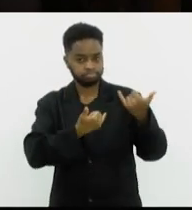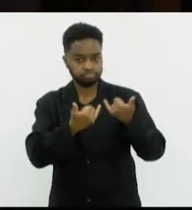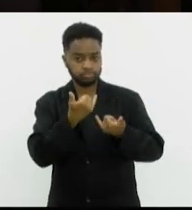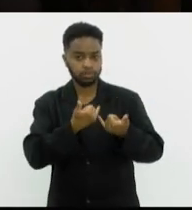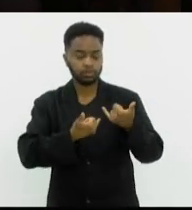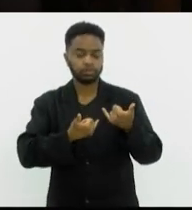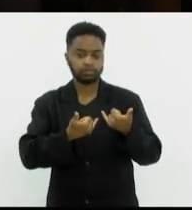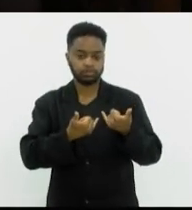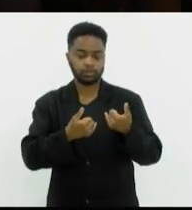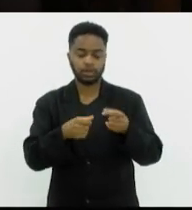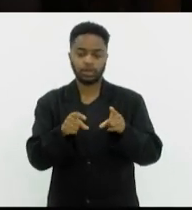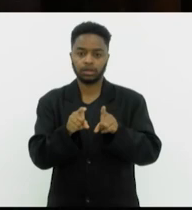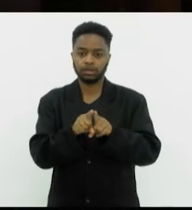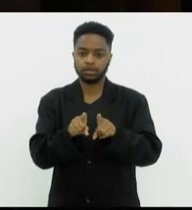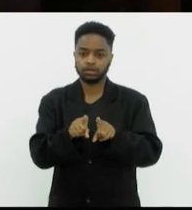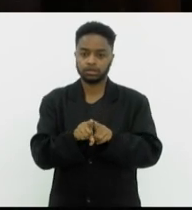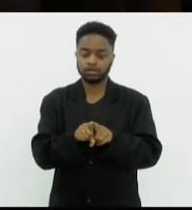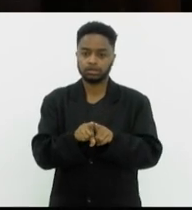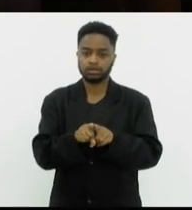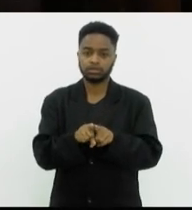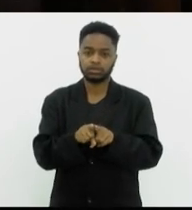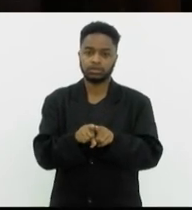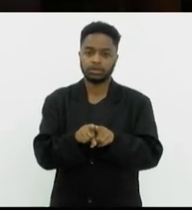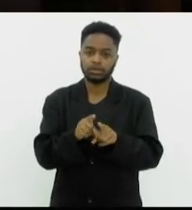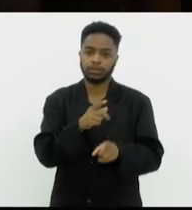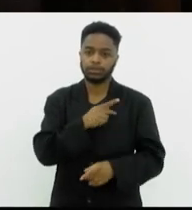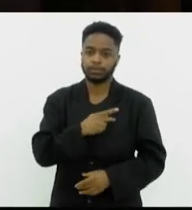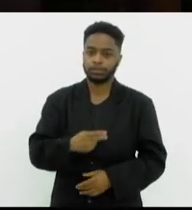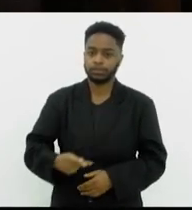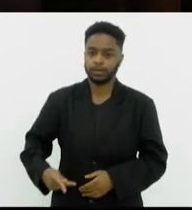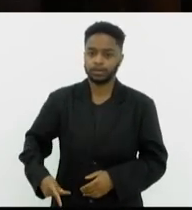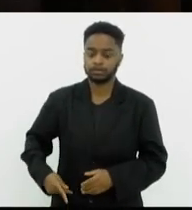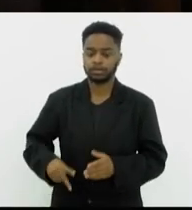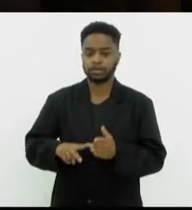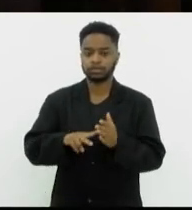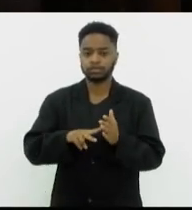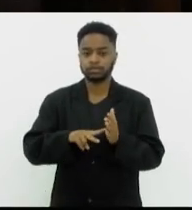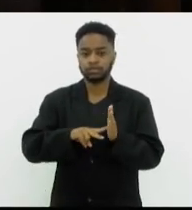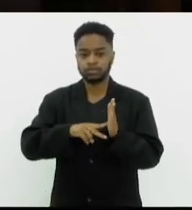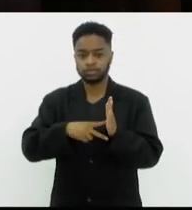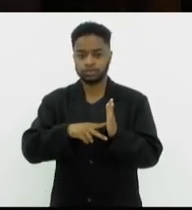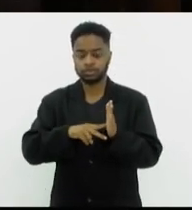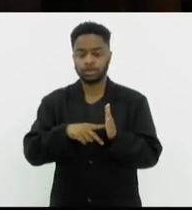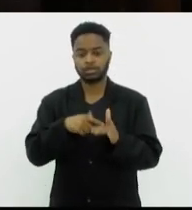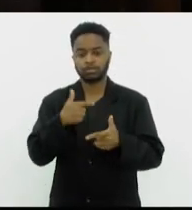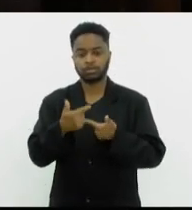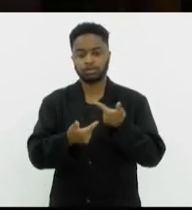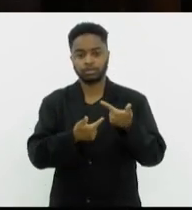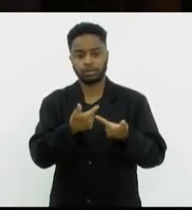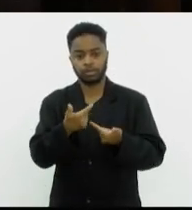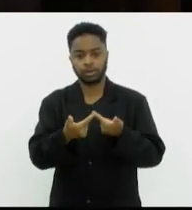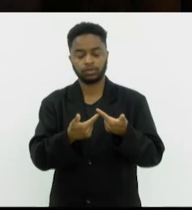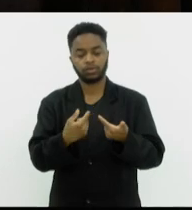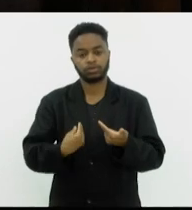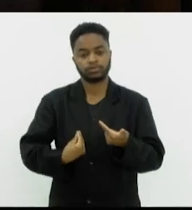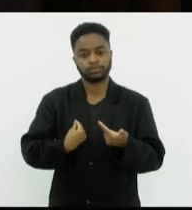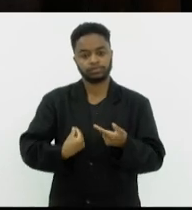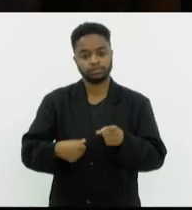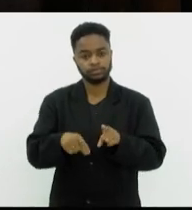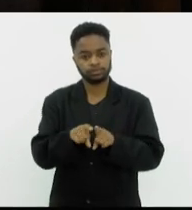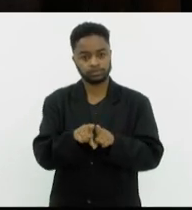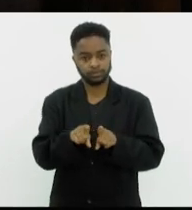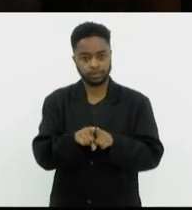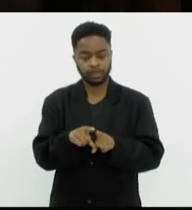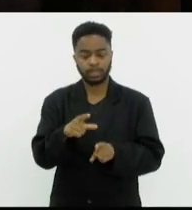local, ouvindo ali os presidentes dos sindicatos, dos trabalhadores que estava presente, também